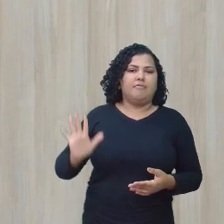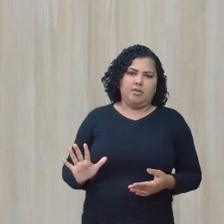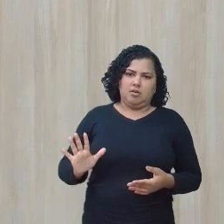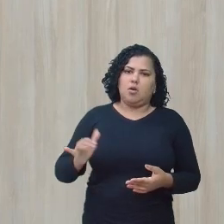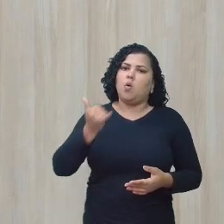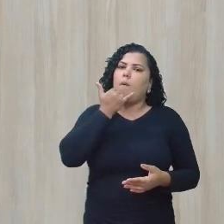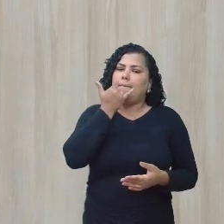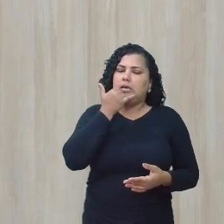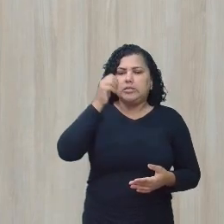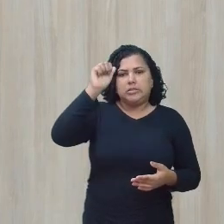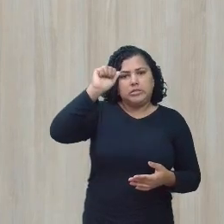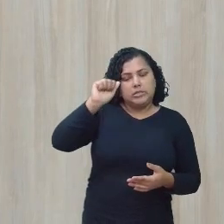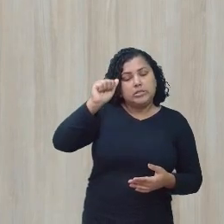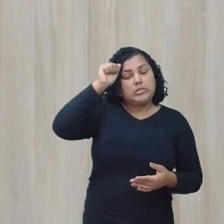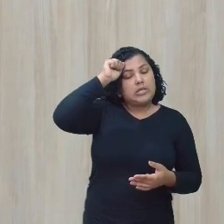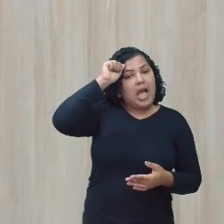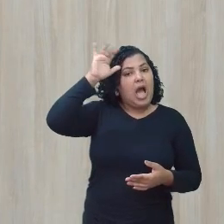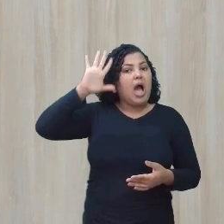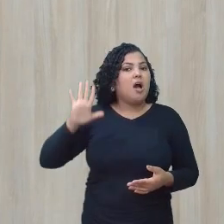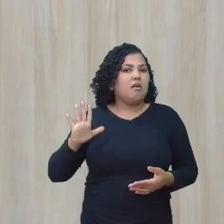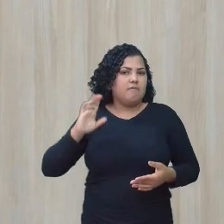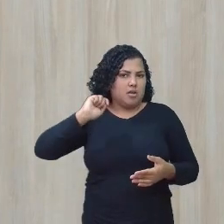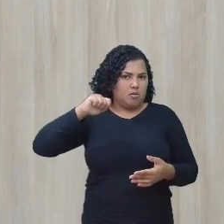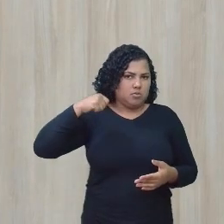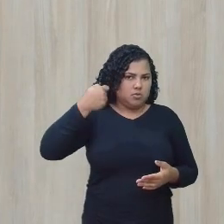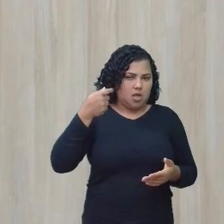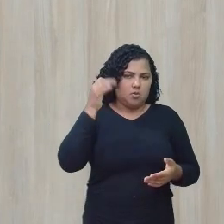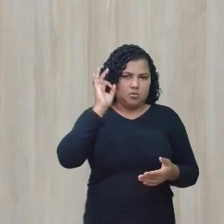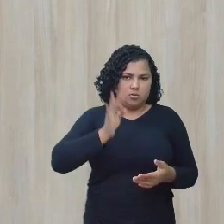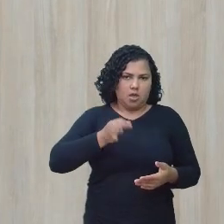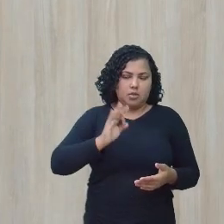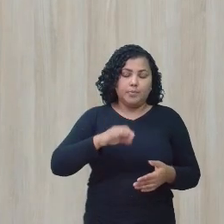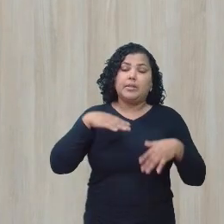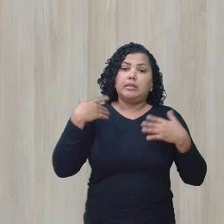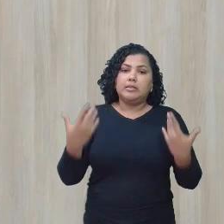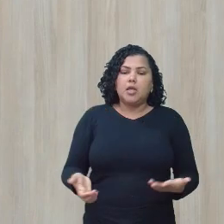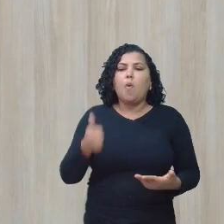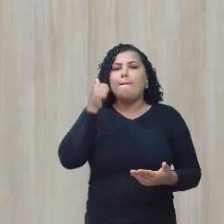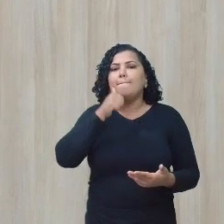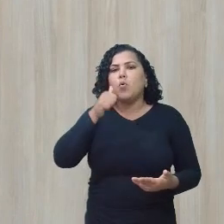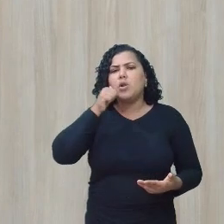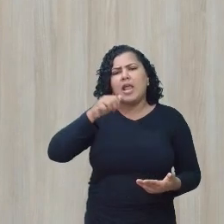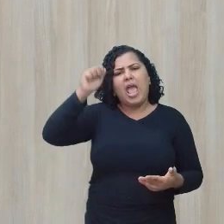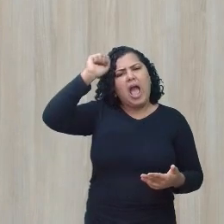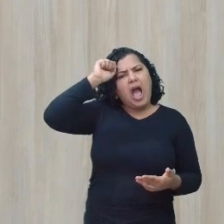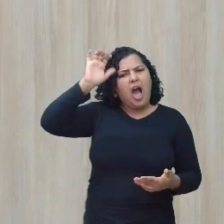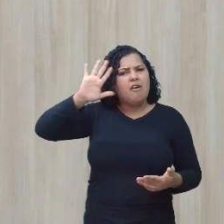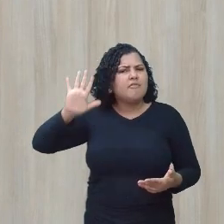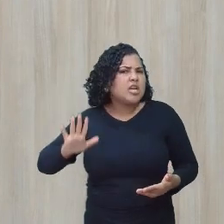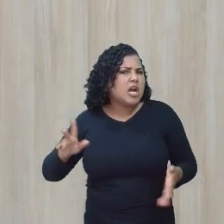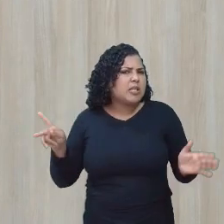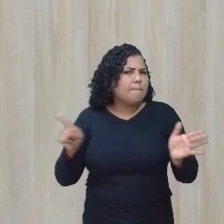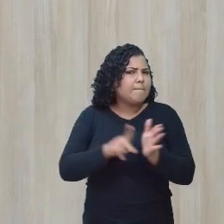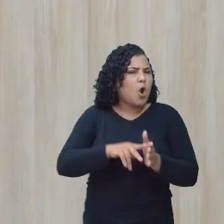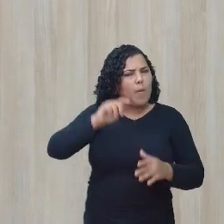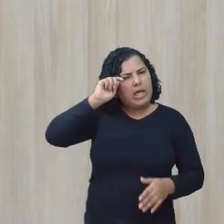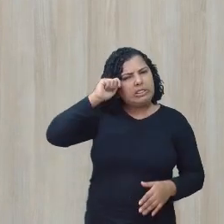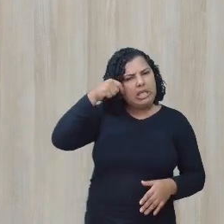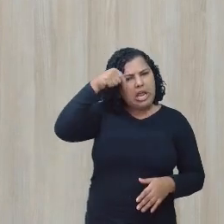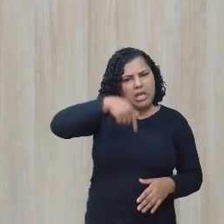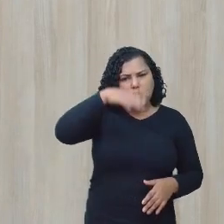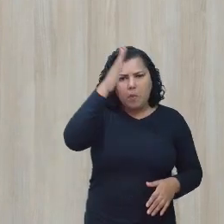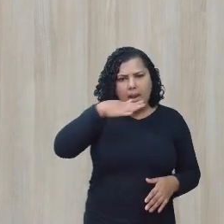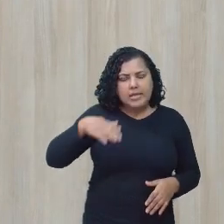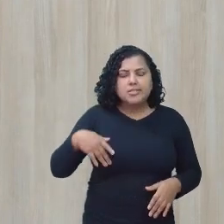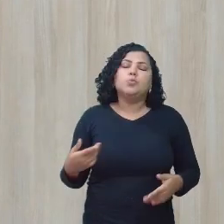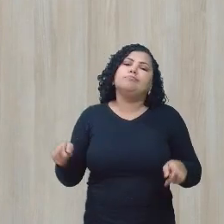obra escrava africana, né, negra no Brasil. Né? Ao mesmo tempo que a mão de obra indígena, ela vai, né,